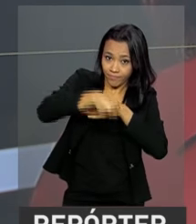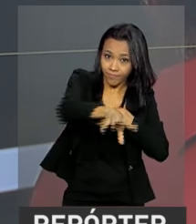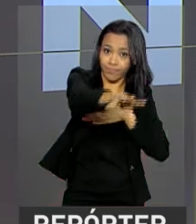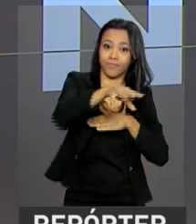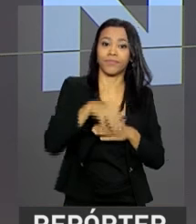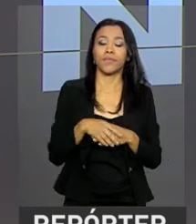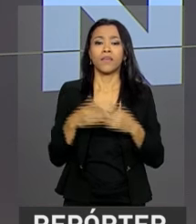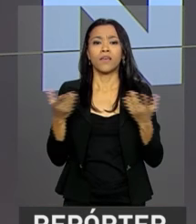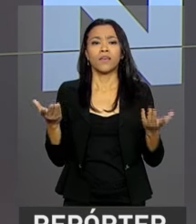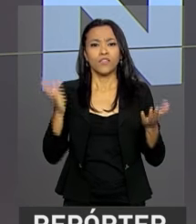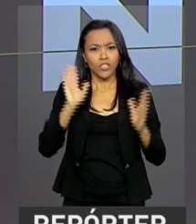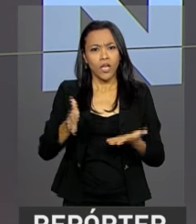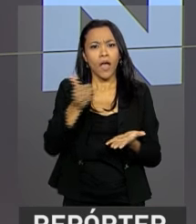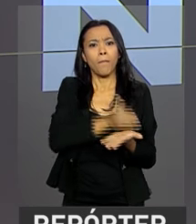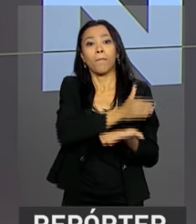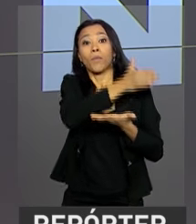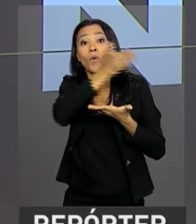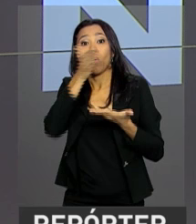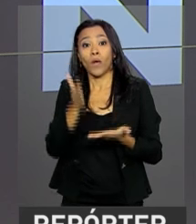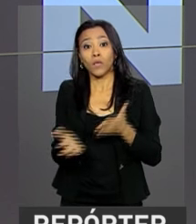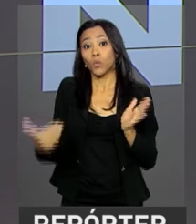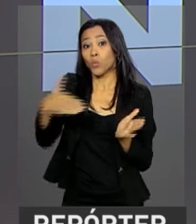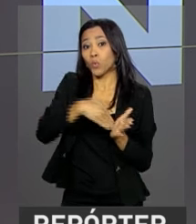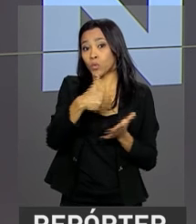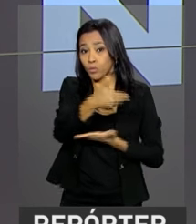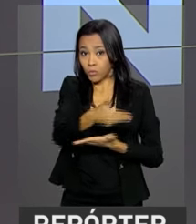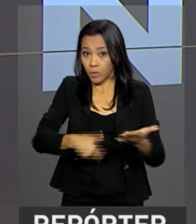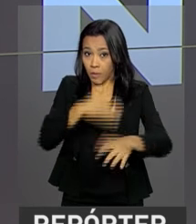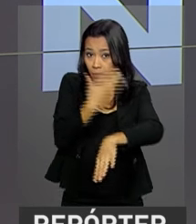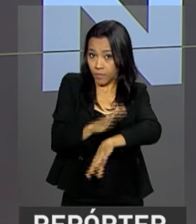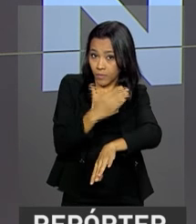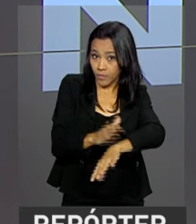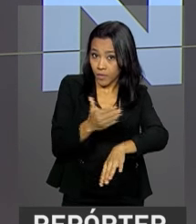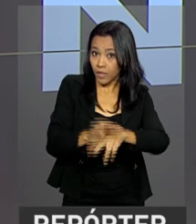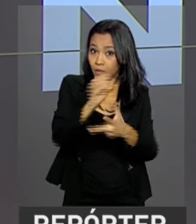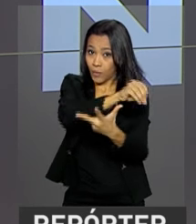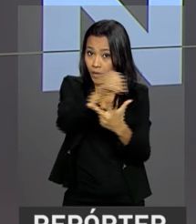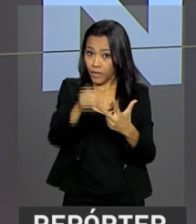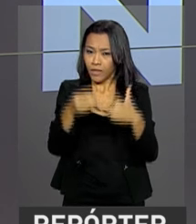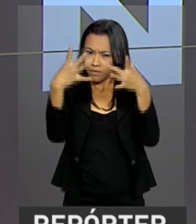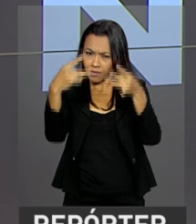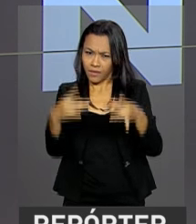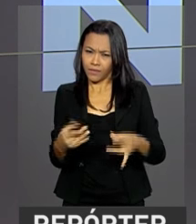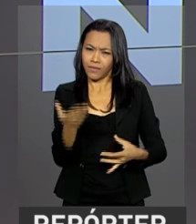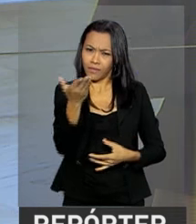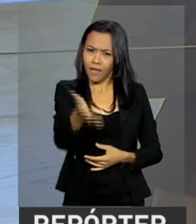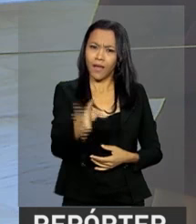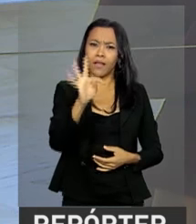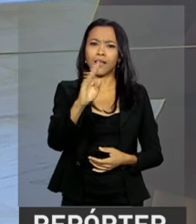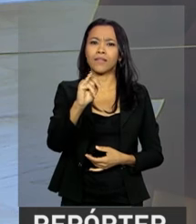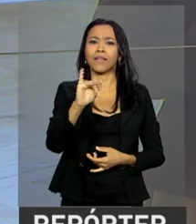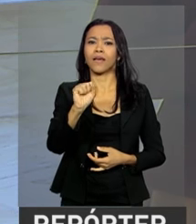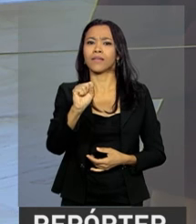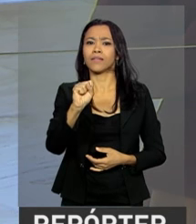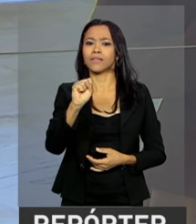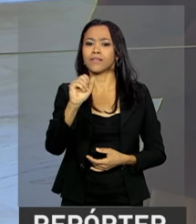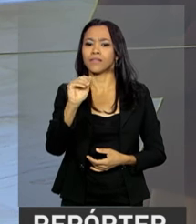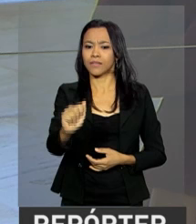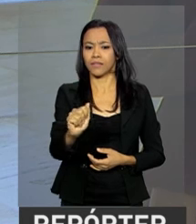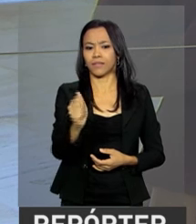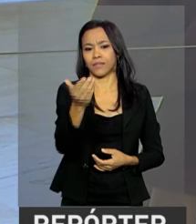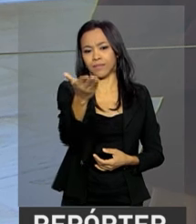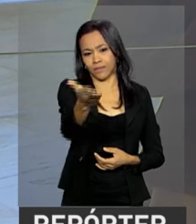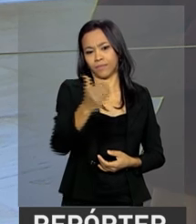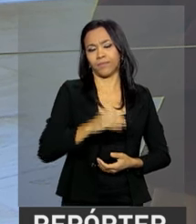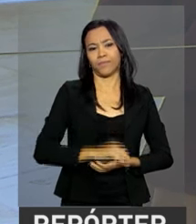e foi prorrogado o prazo do último simulado online do enem vamos saber os detalhes com o repórter thaís alvita estadias